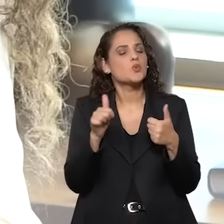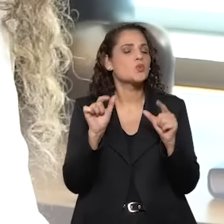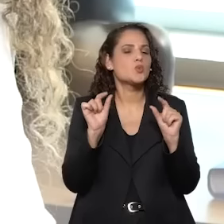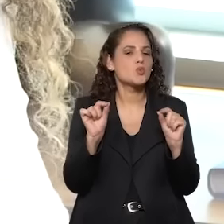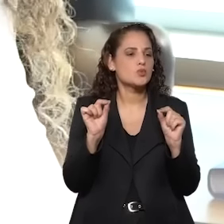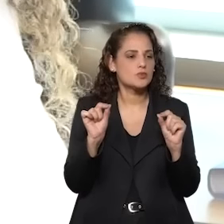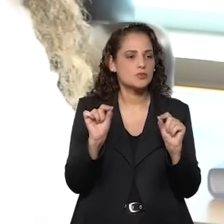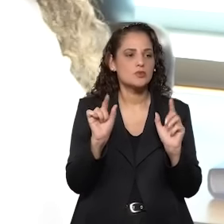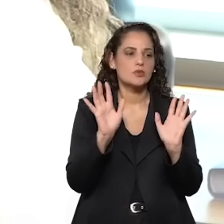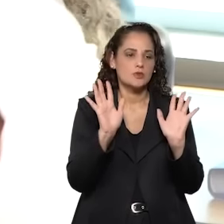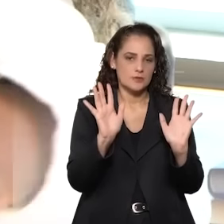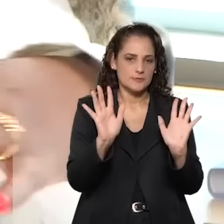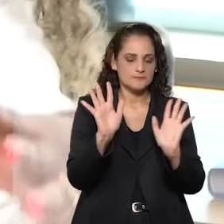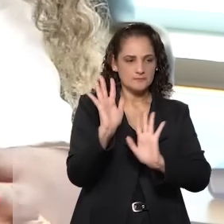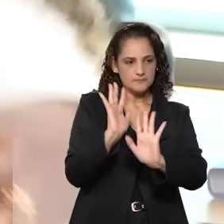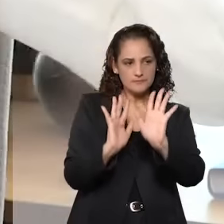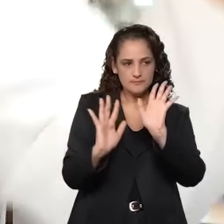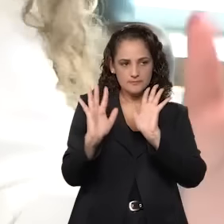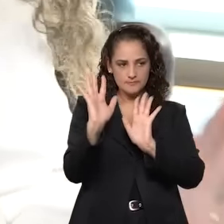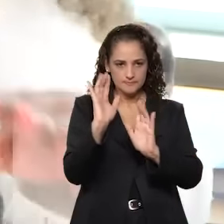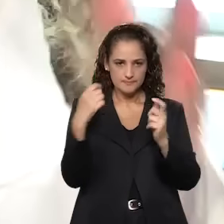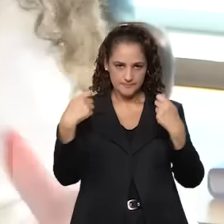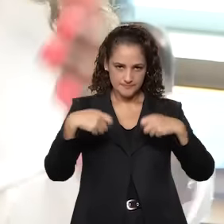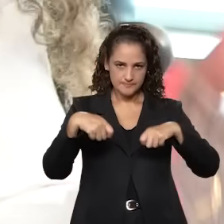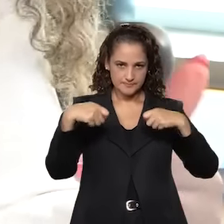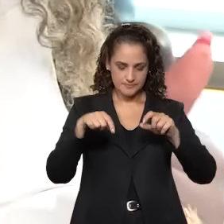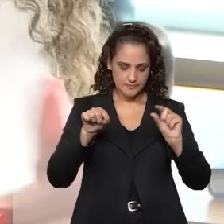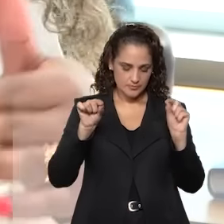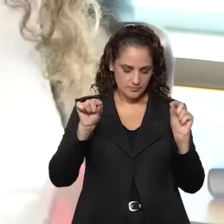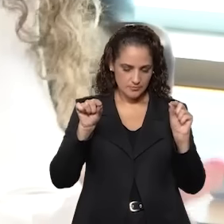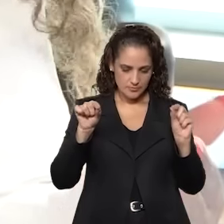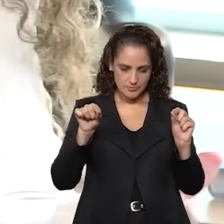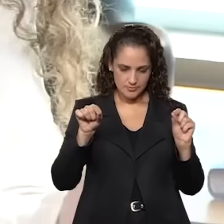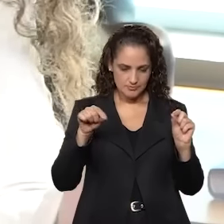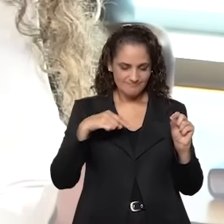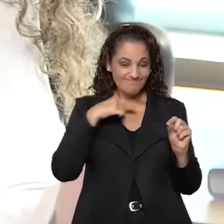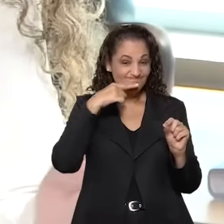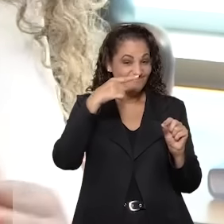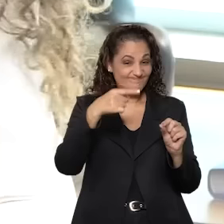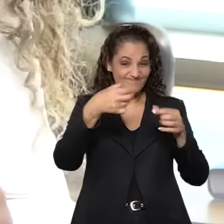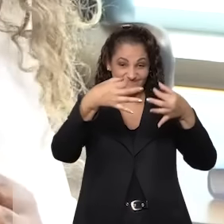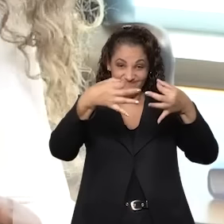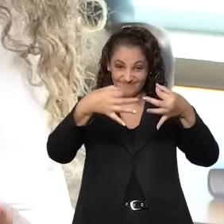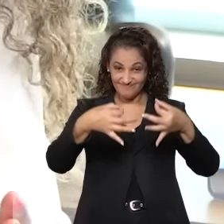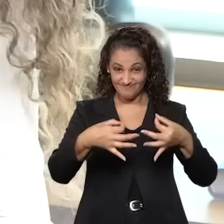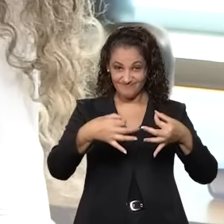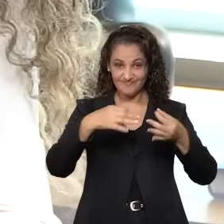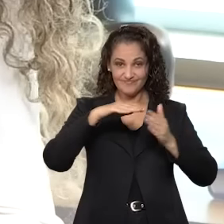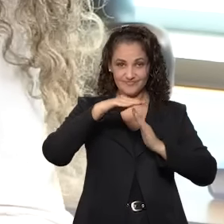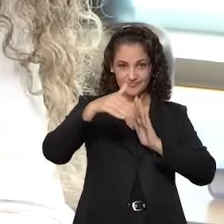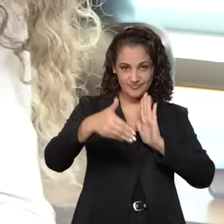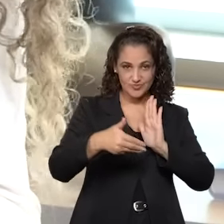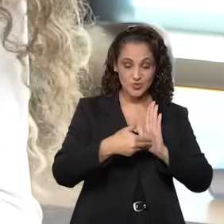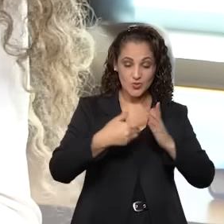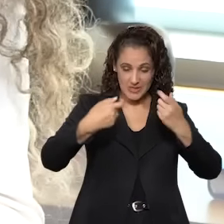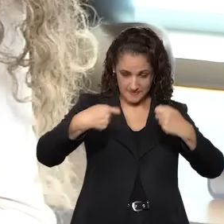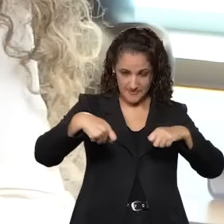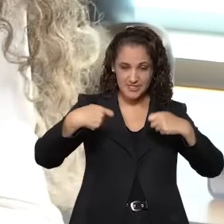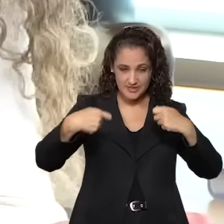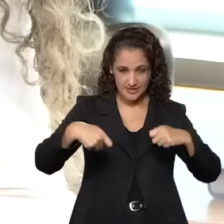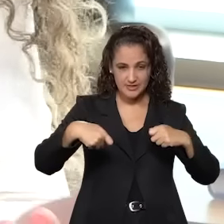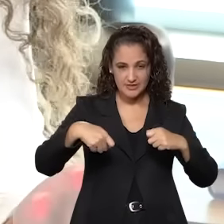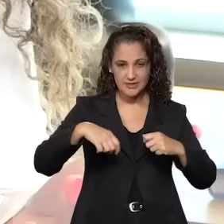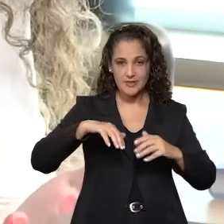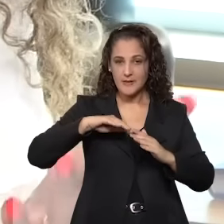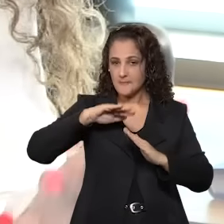gente nunca vai conseguir garantir tudo que é necessário para todos os marcadores sociais é difícil quando a gente fala de